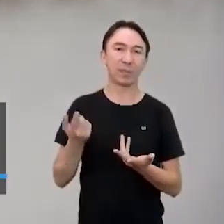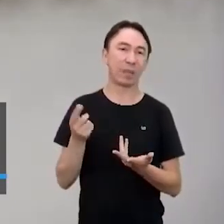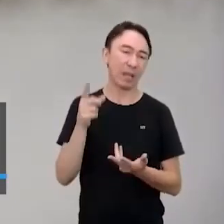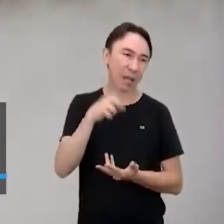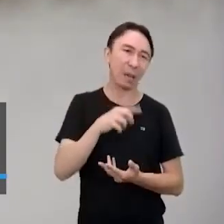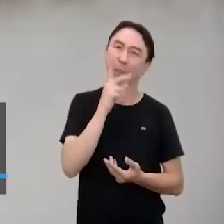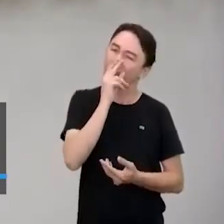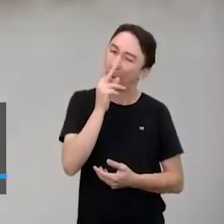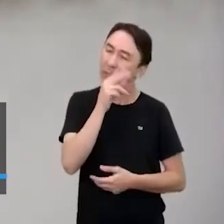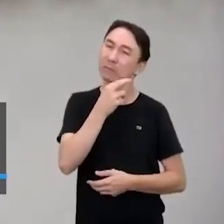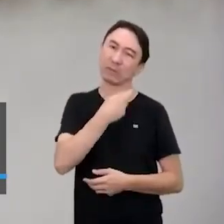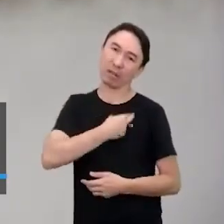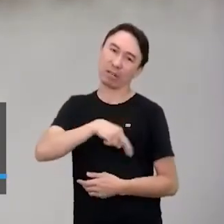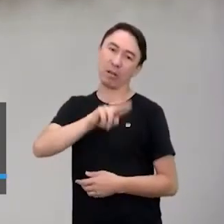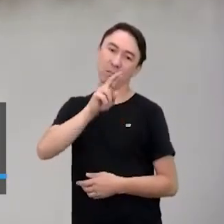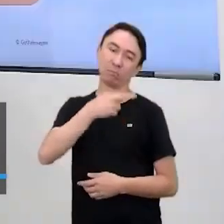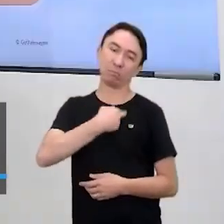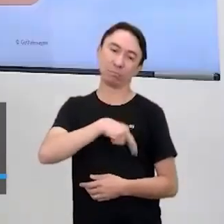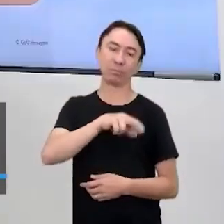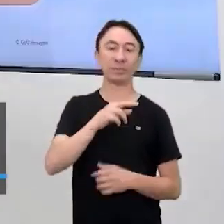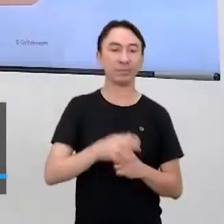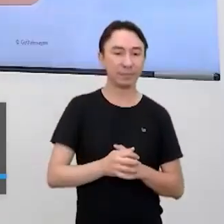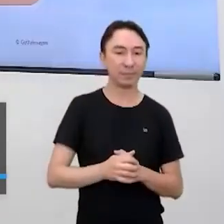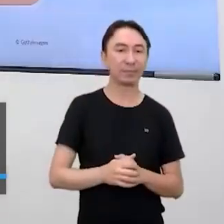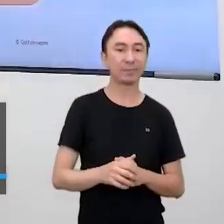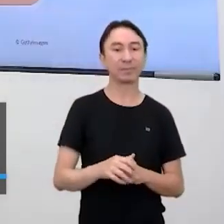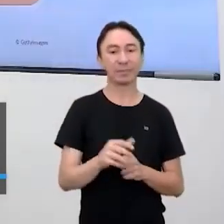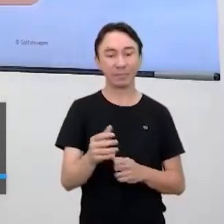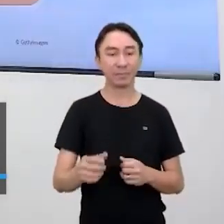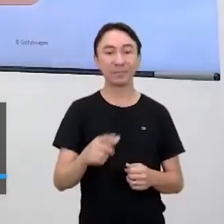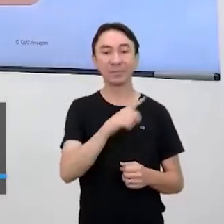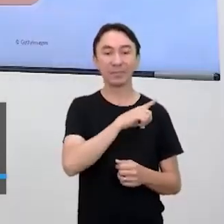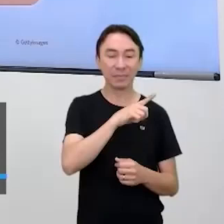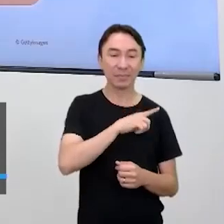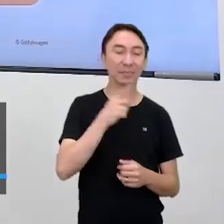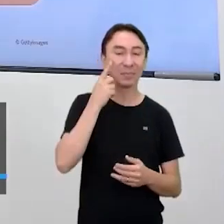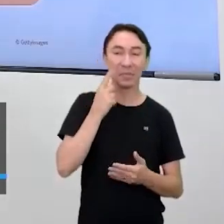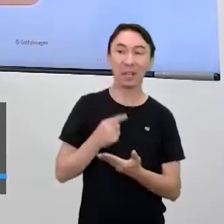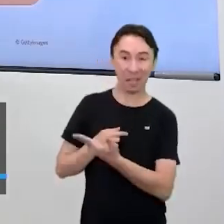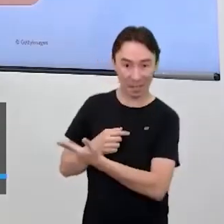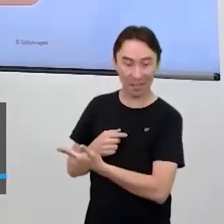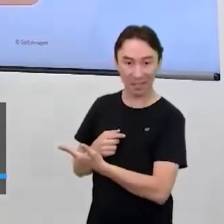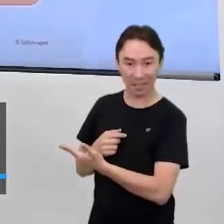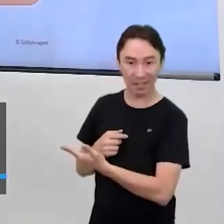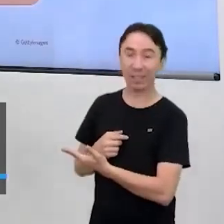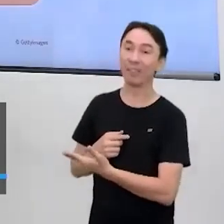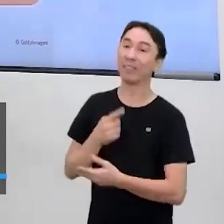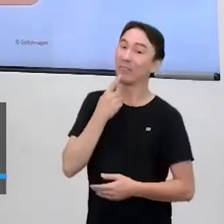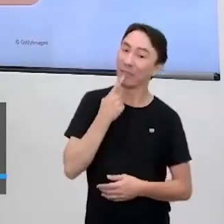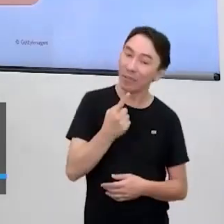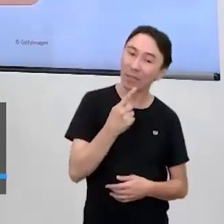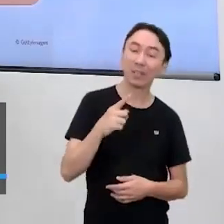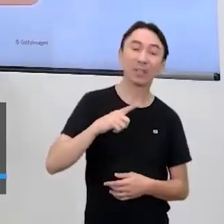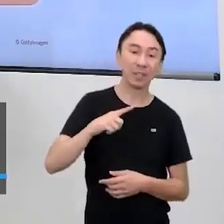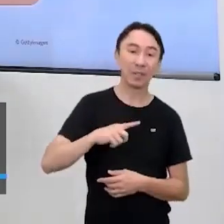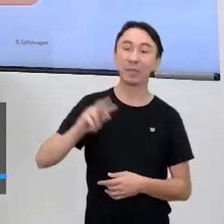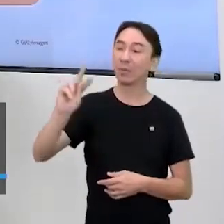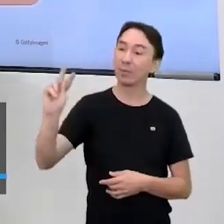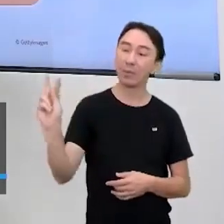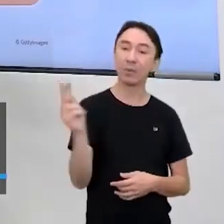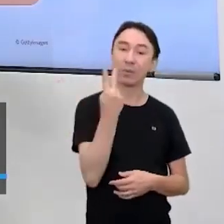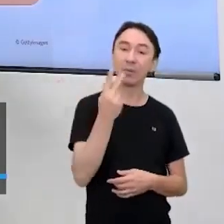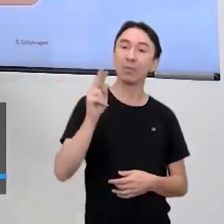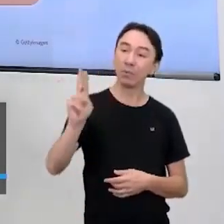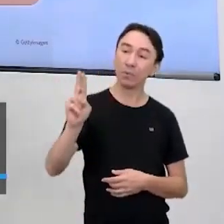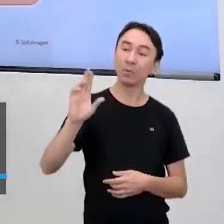assim. A produção aqui também está participando. Ela falou que o uca-uca tem a ver com